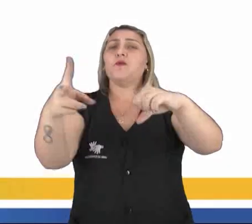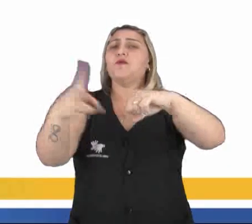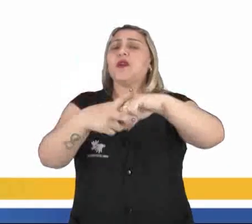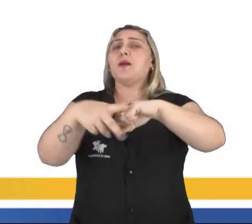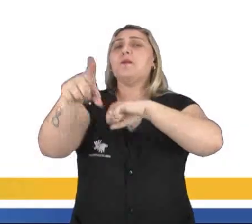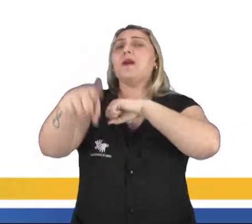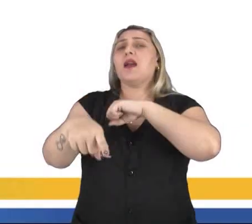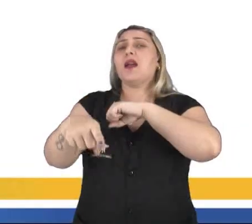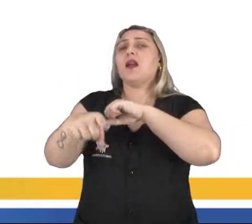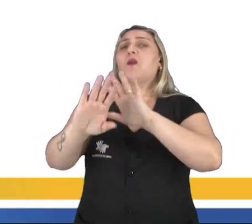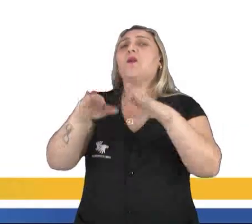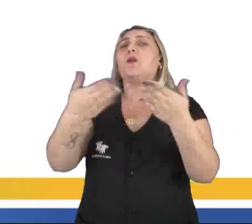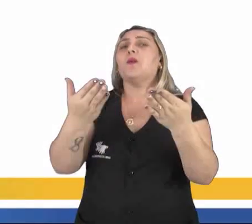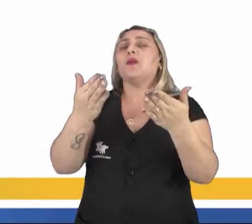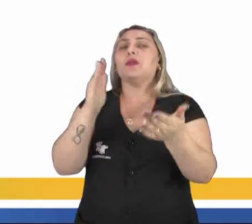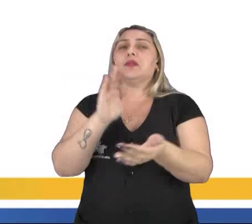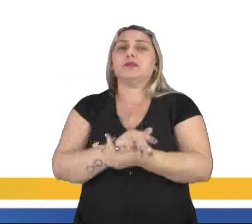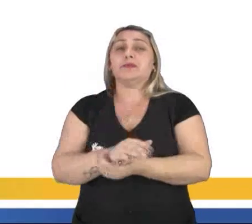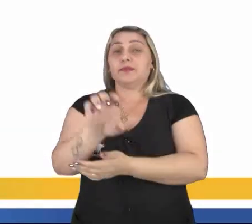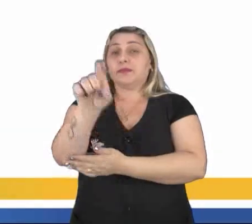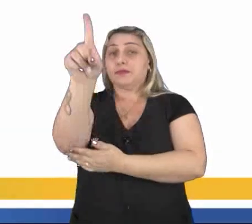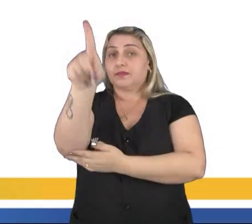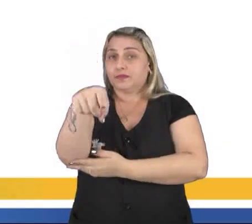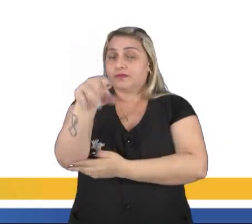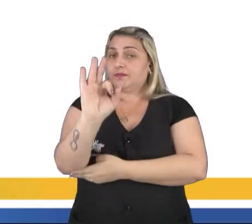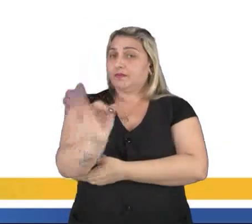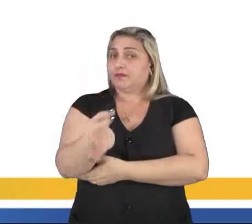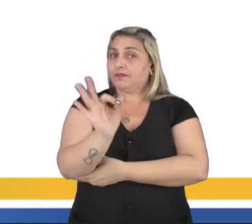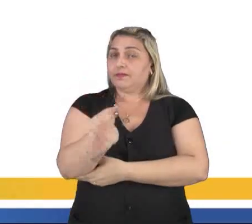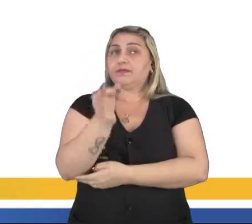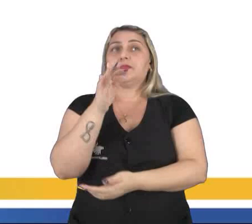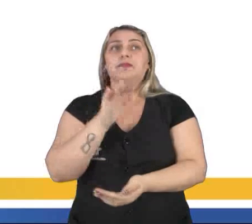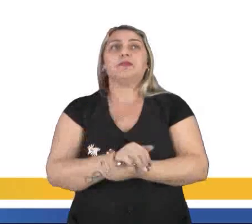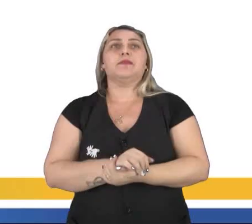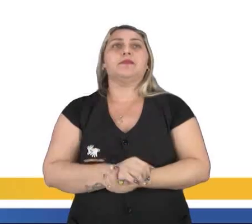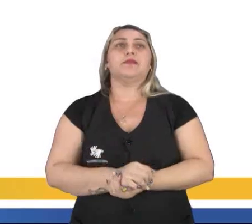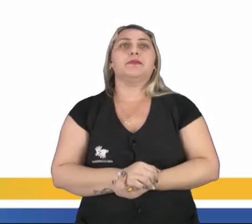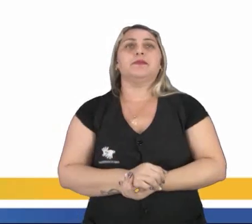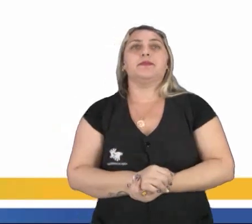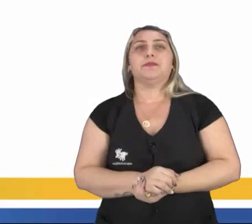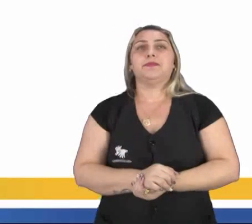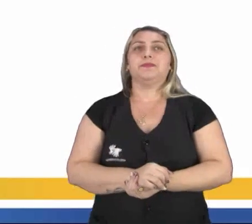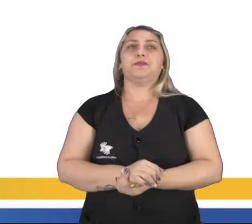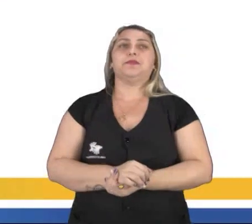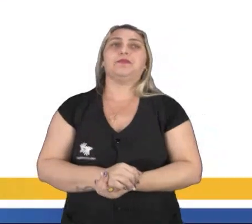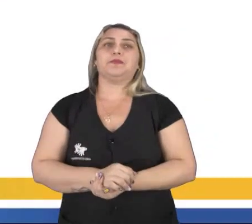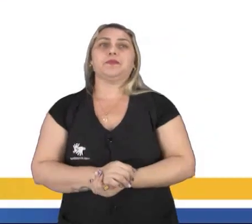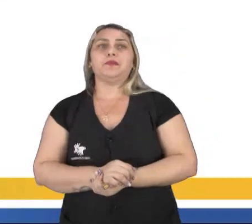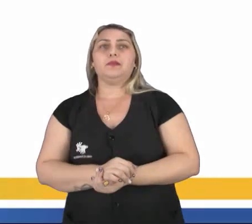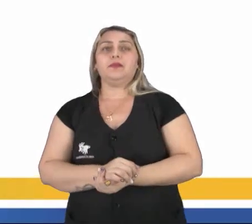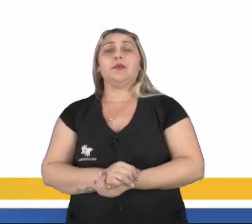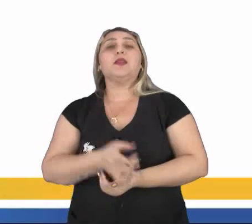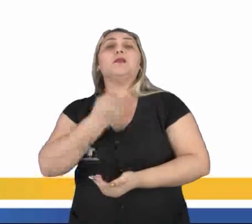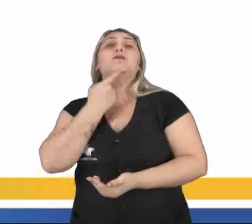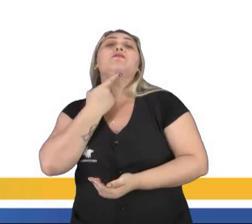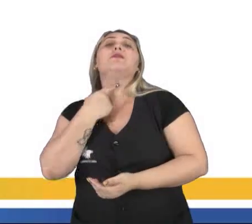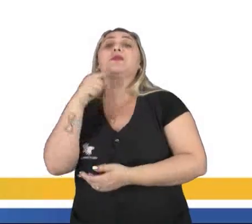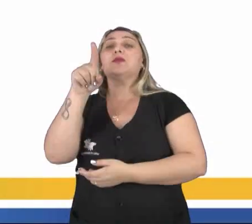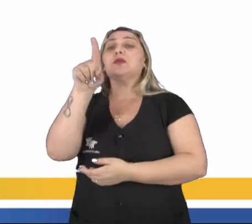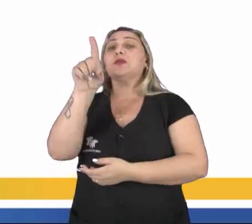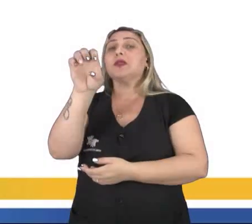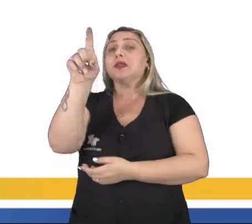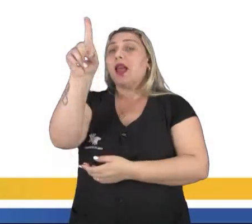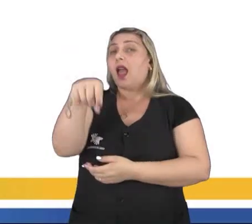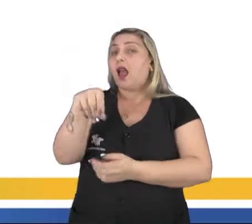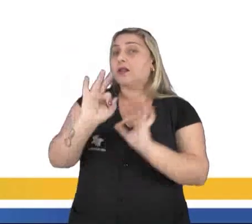verbo está sendo ali o é, né? Certo? O verbo ser, estar, né? Ali nesse caso, tá? Meu desejo é,